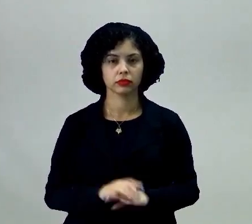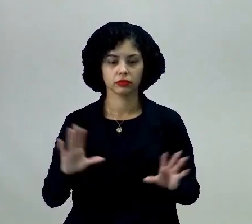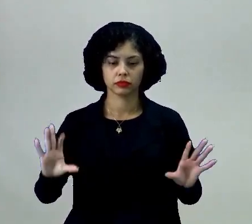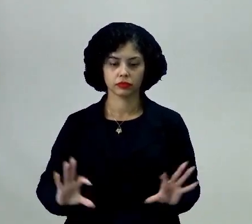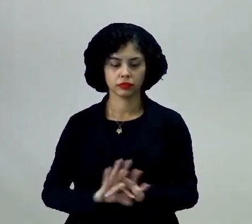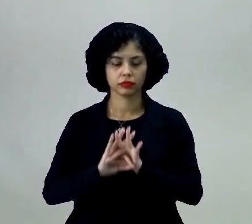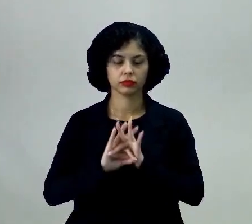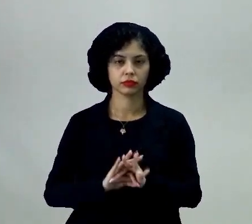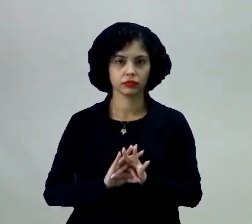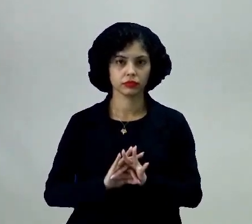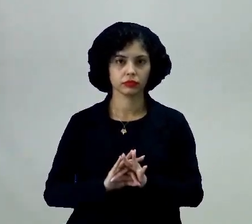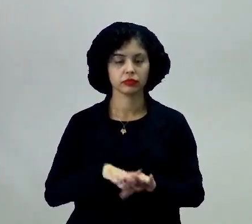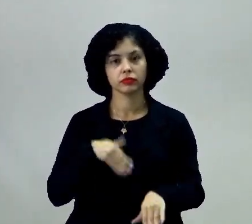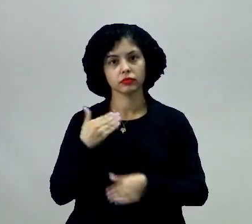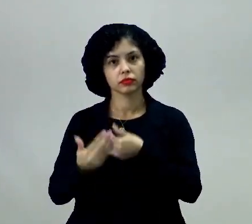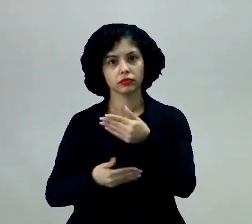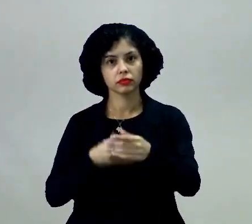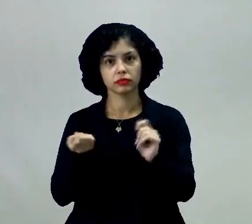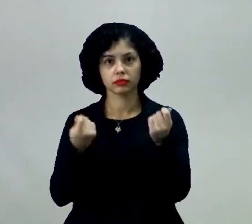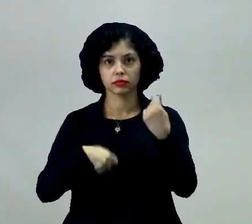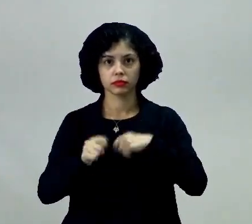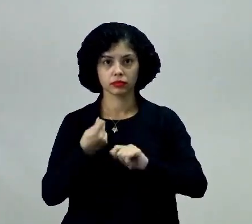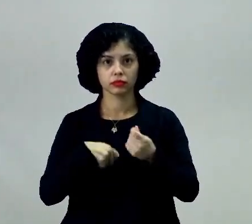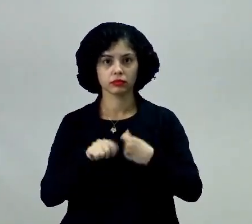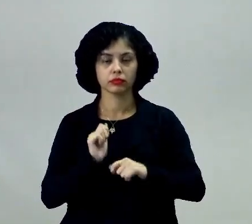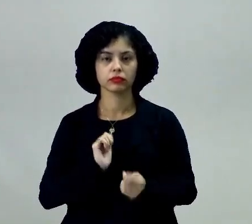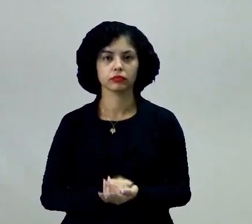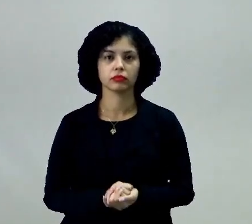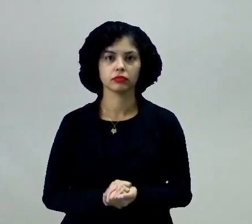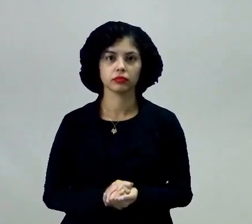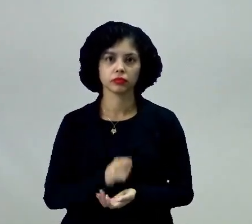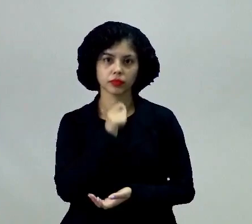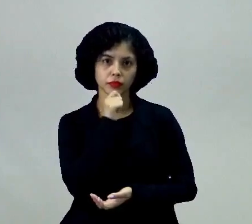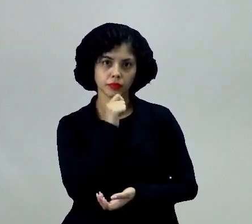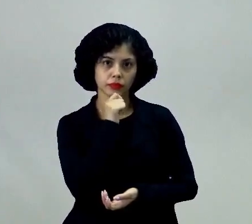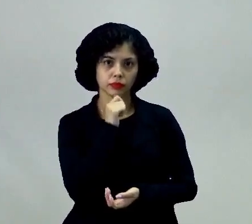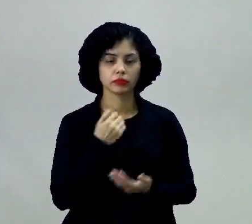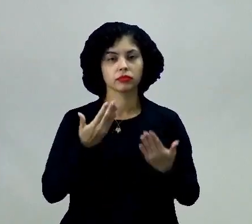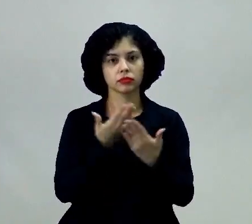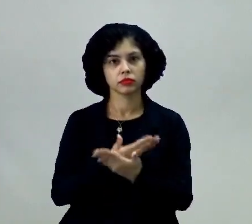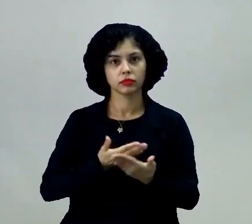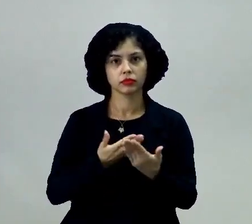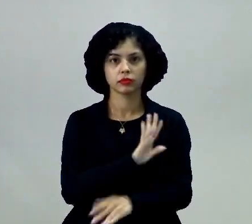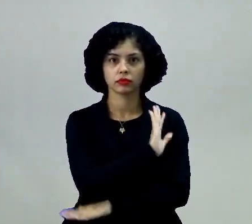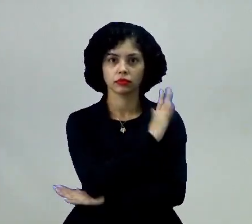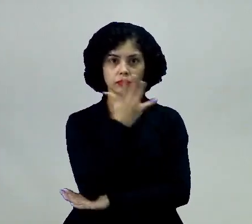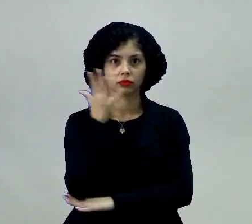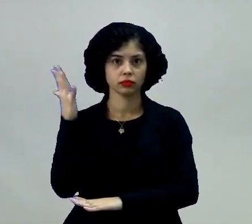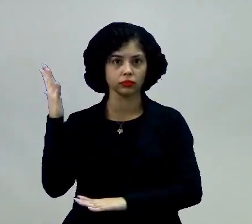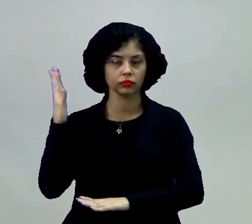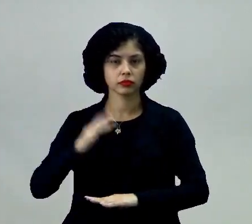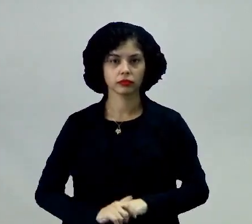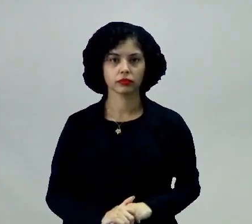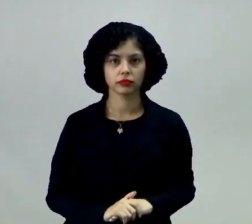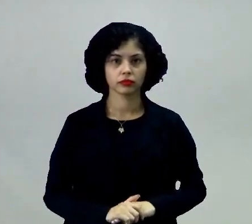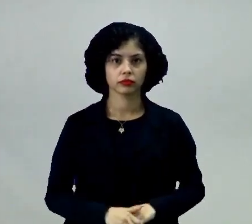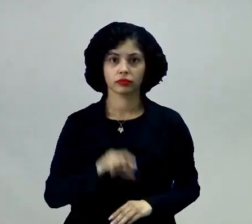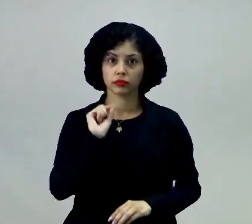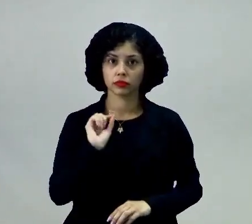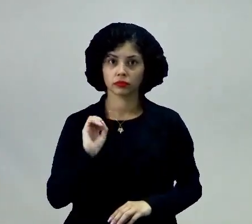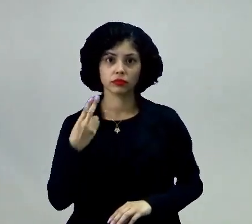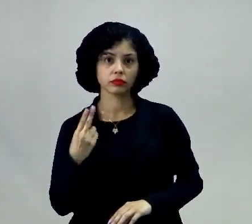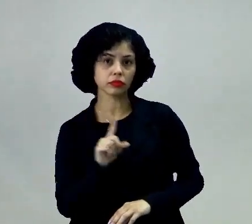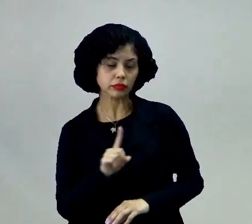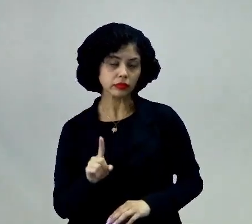conciliar desenvolvimento econômico justamente com a questão da preservação do meio ambiente. E quer queira,